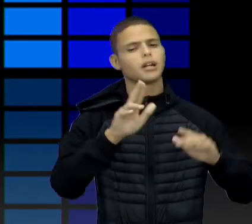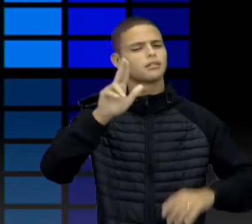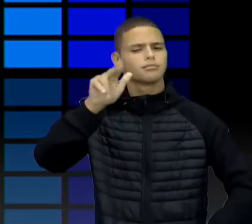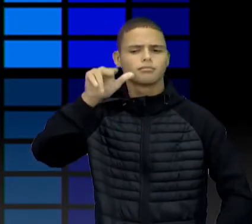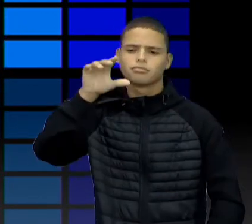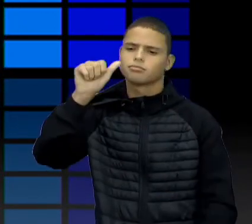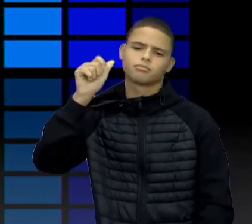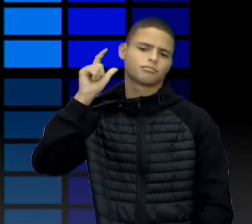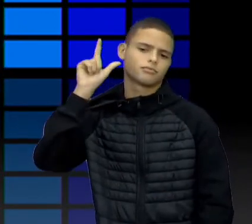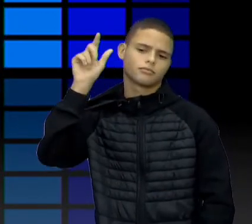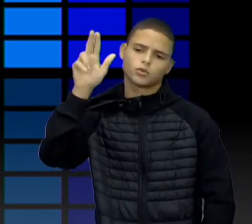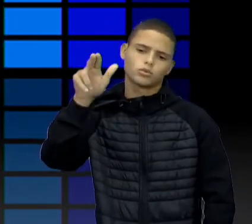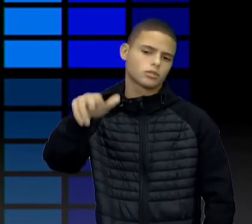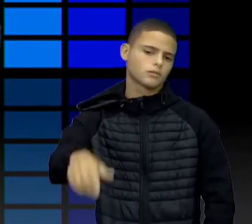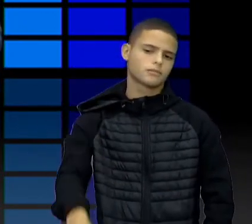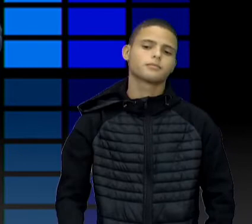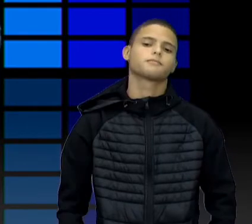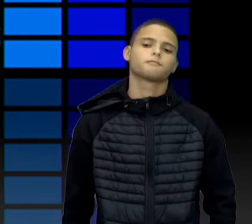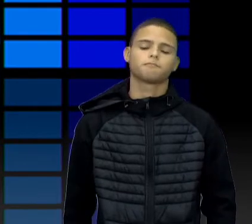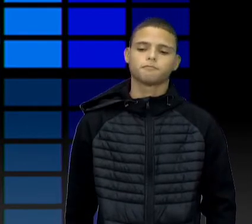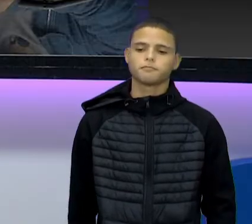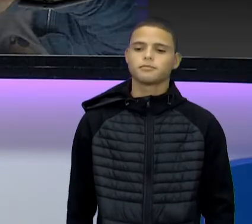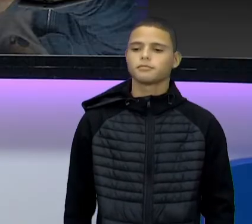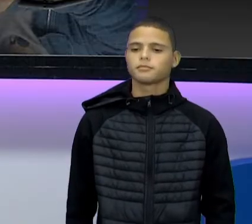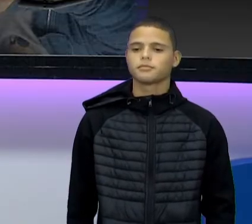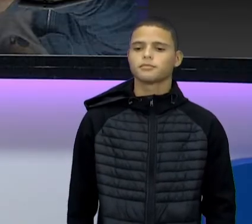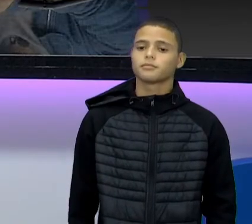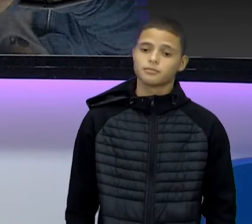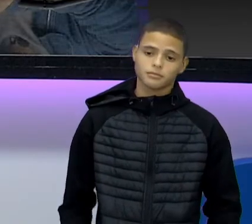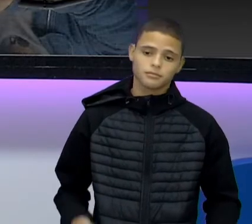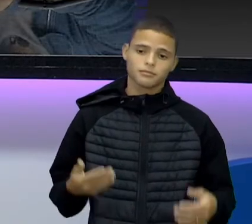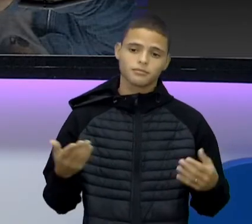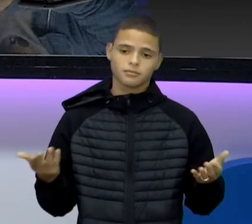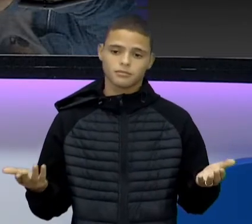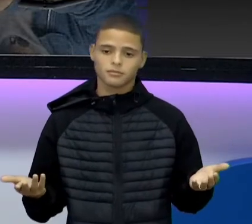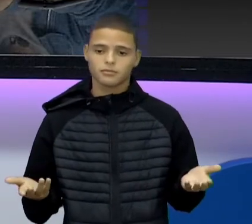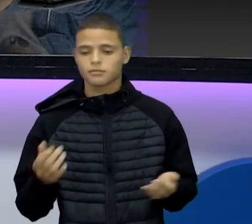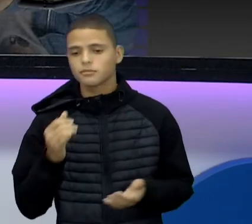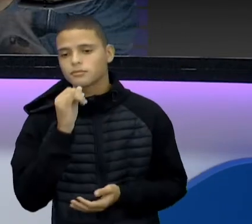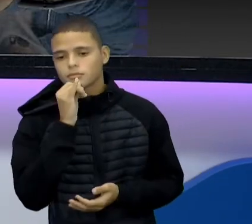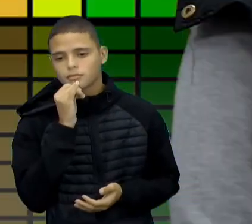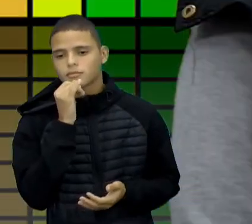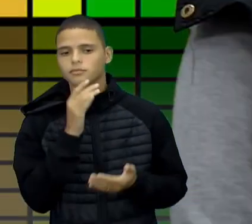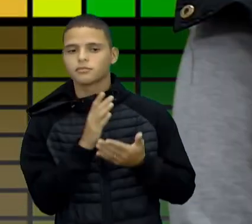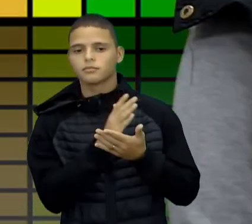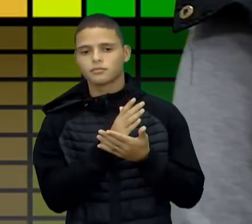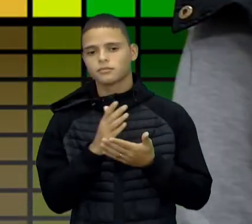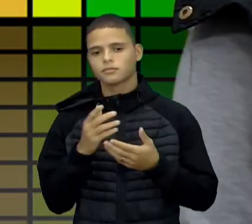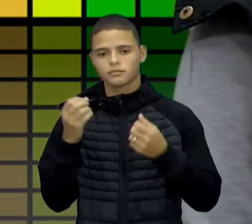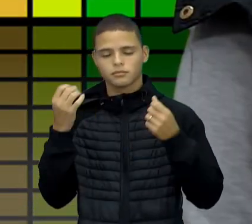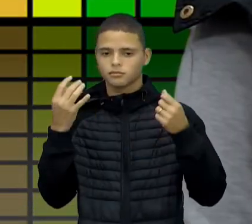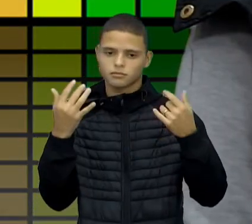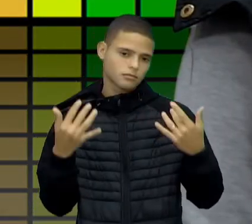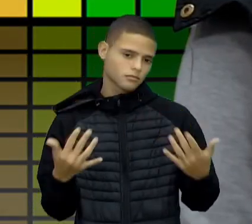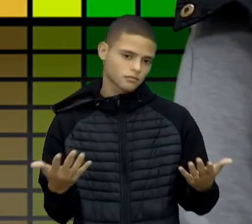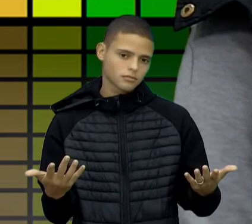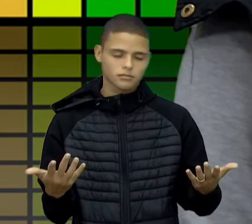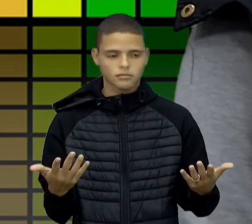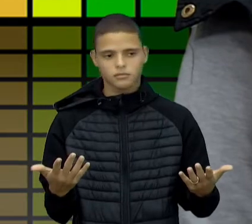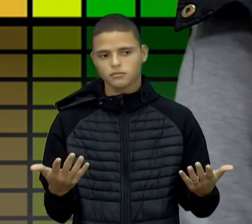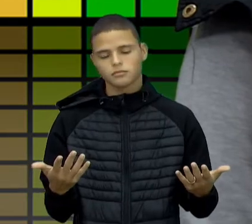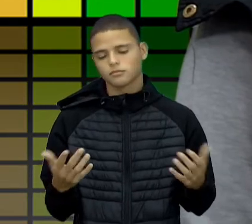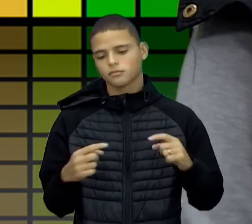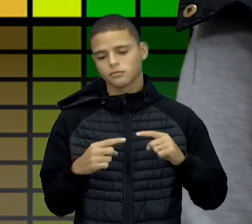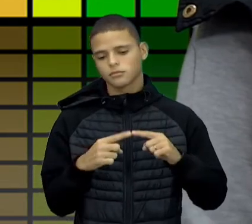vai conseguir. Perfeito, sim. E na questão vão usar os argumentos que não são, né, nem um pouco práticos,